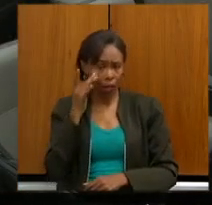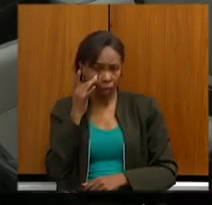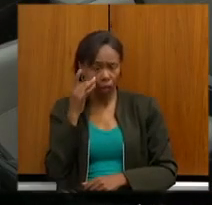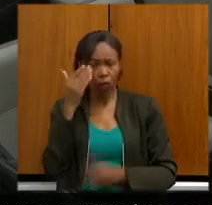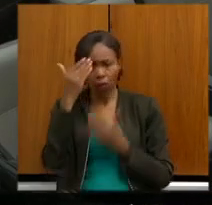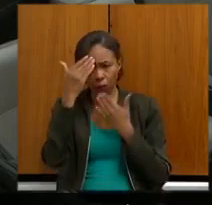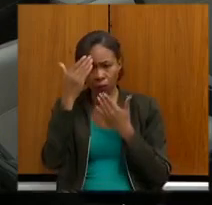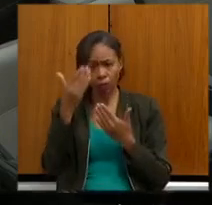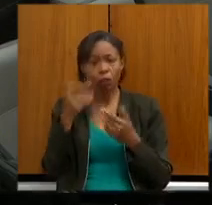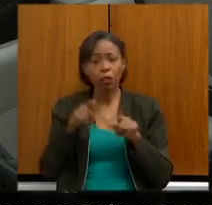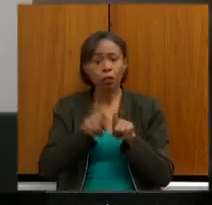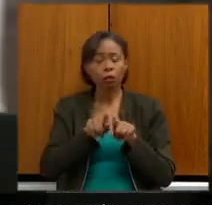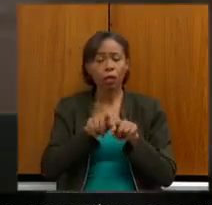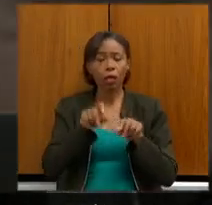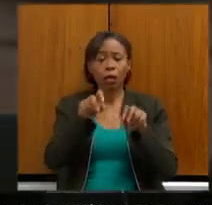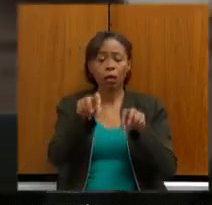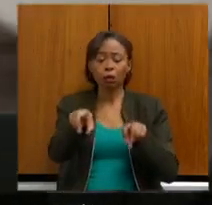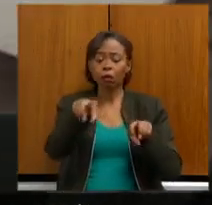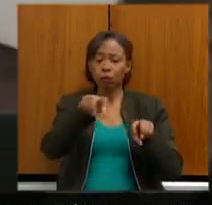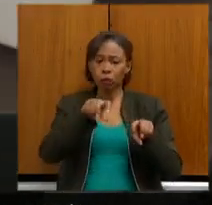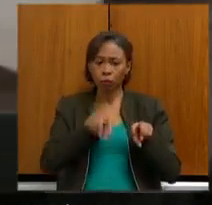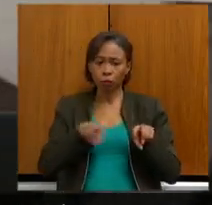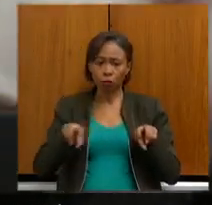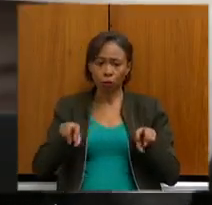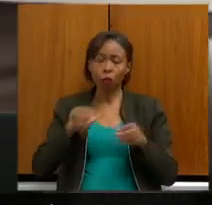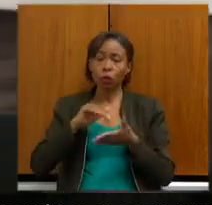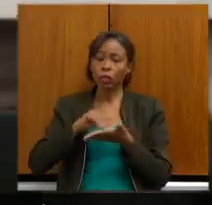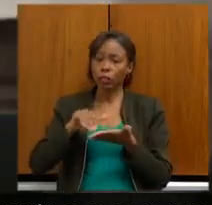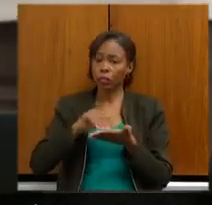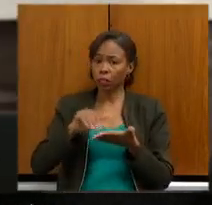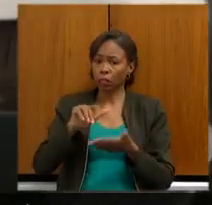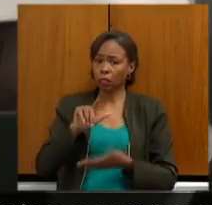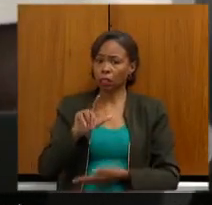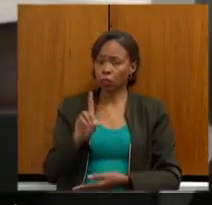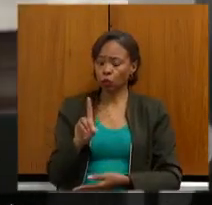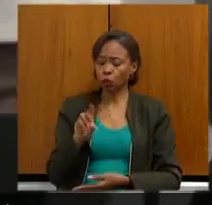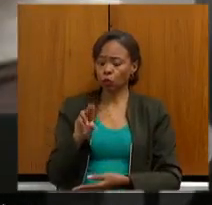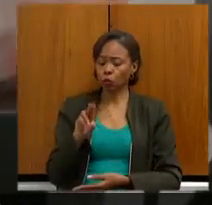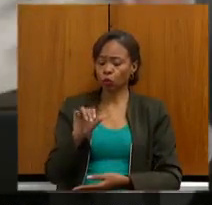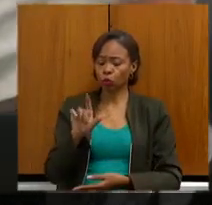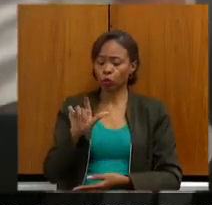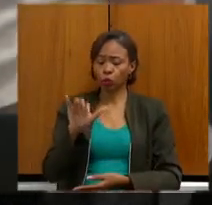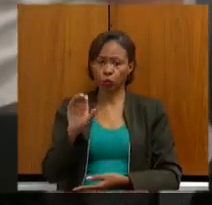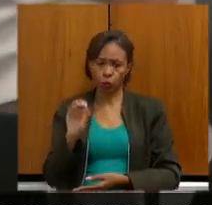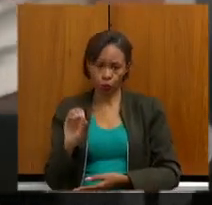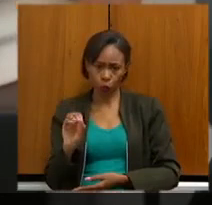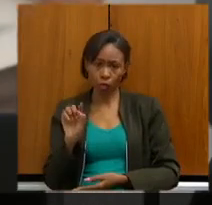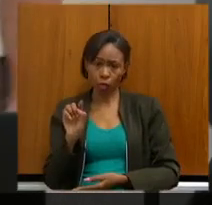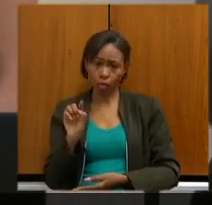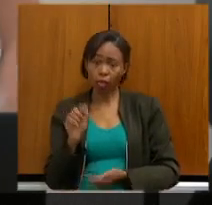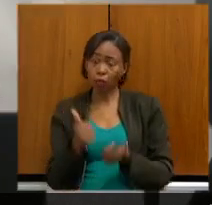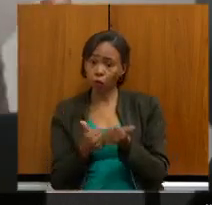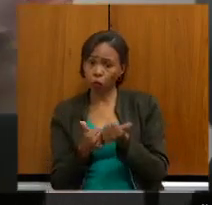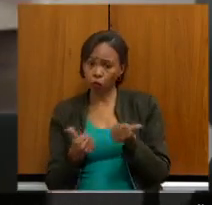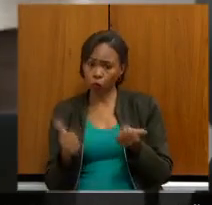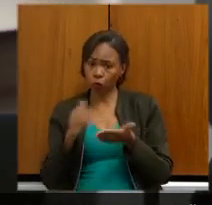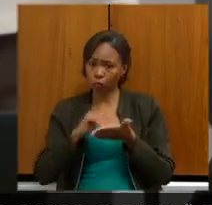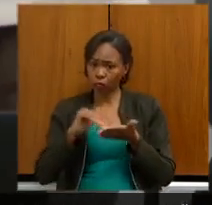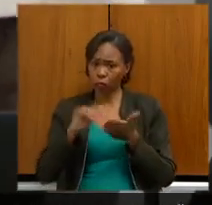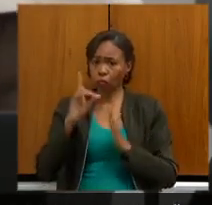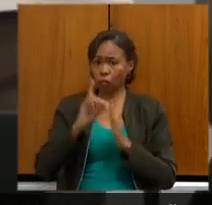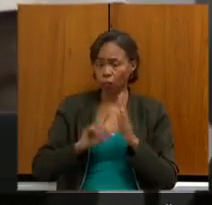puderem Já comprou a mesa tá aqui o nosso secretário o seu Duílio Silva Campos ele é subsecretário de Direitos